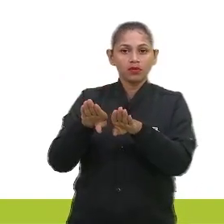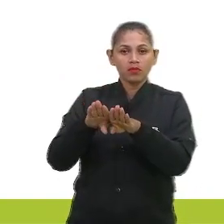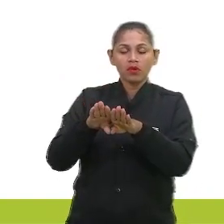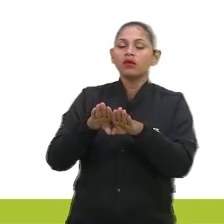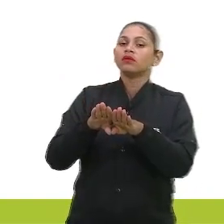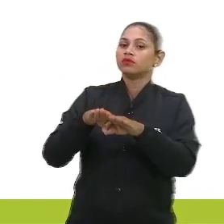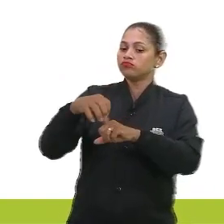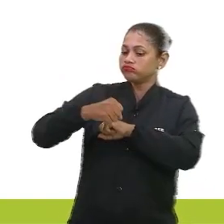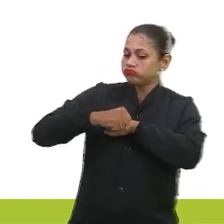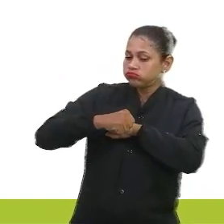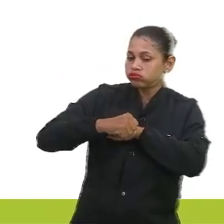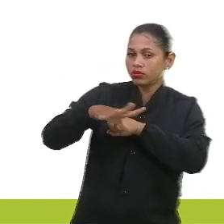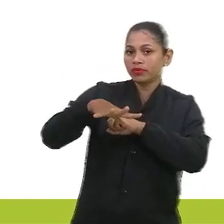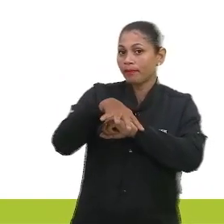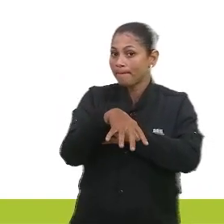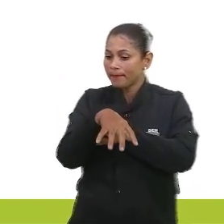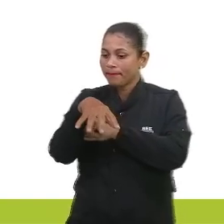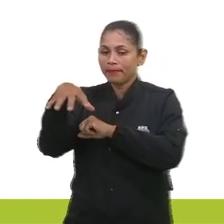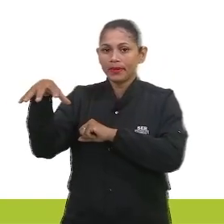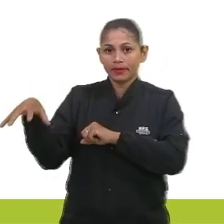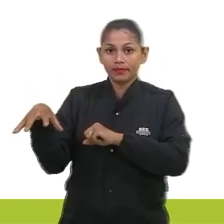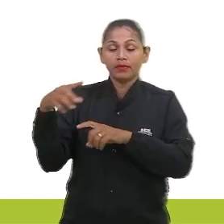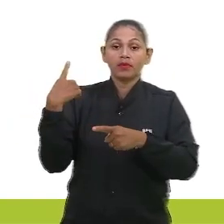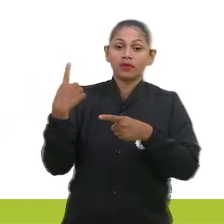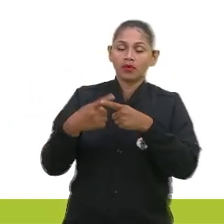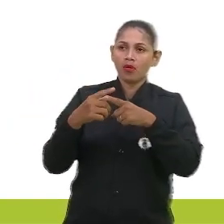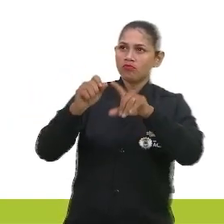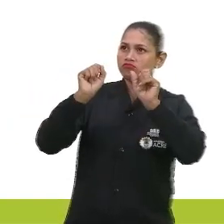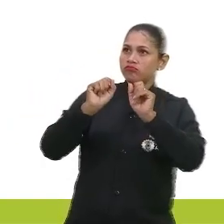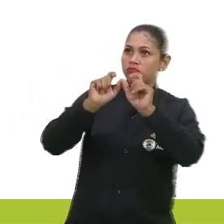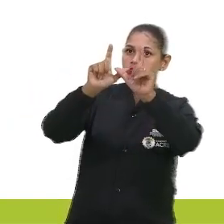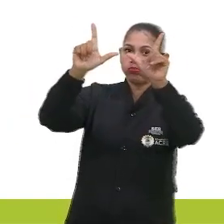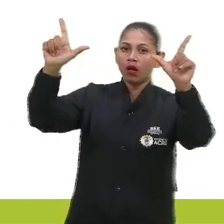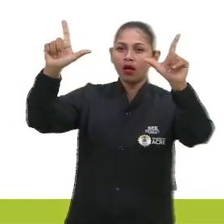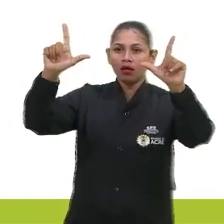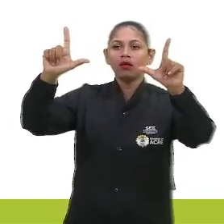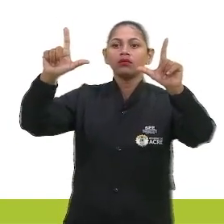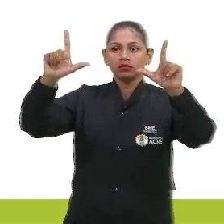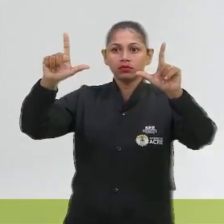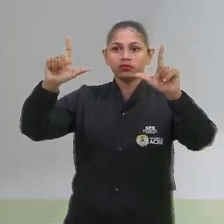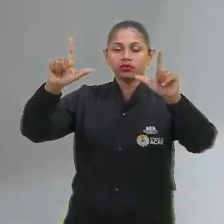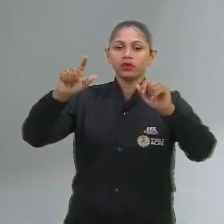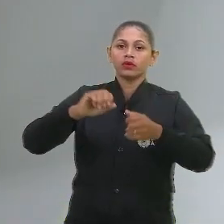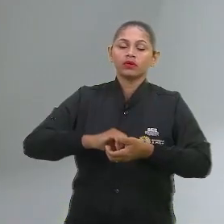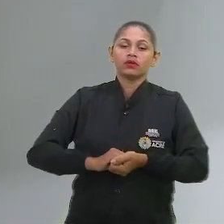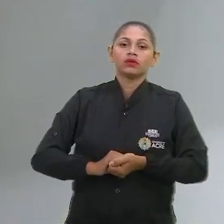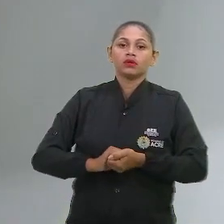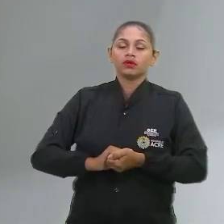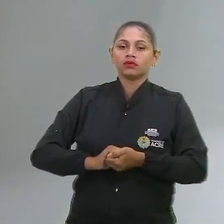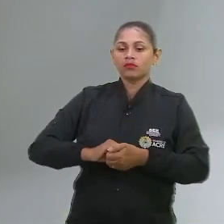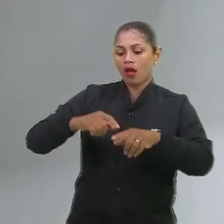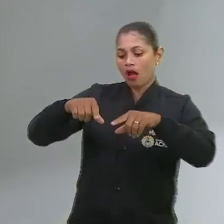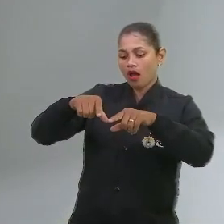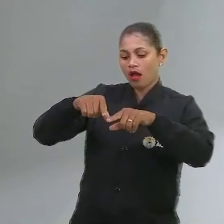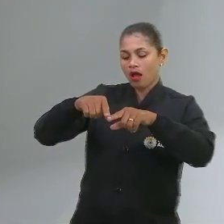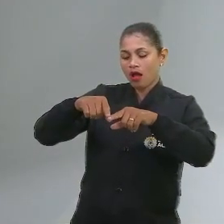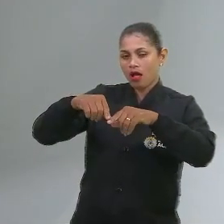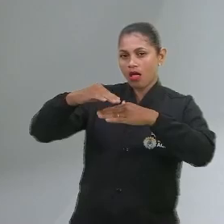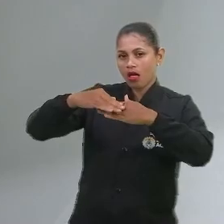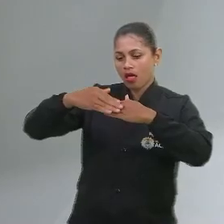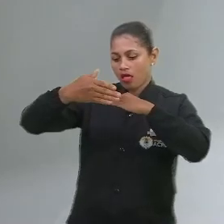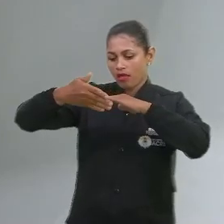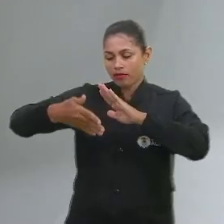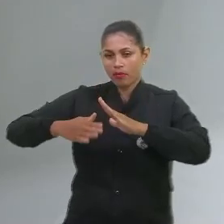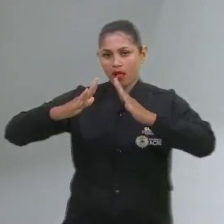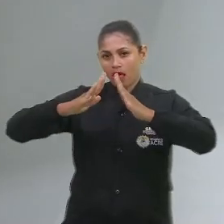externa, assim como os painéis e os outdoors espalhados pela sua cidade. As placas de rua, que são muito comuns em